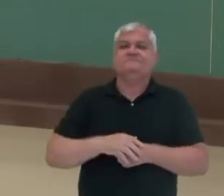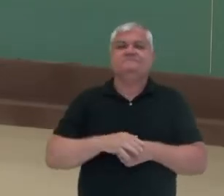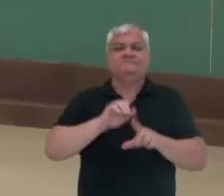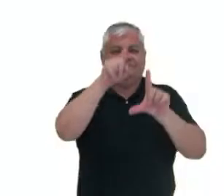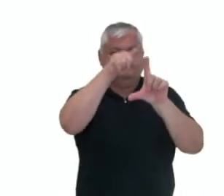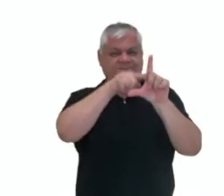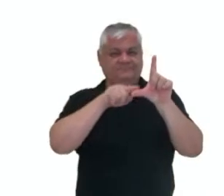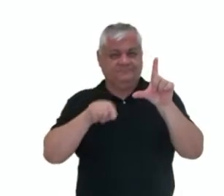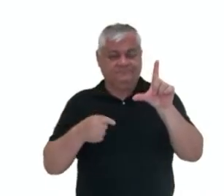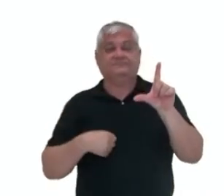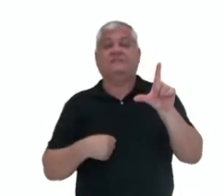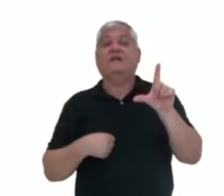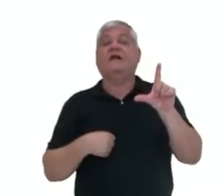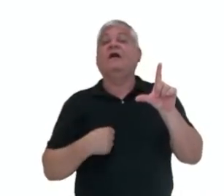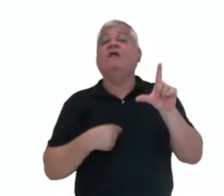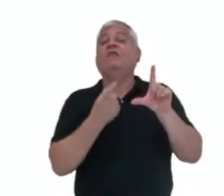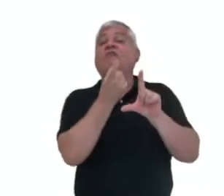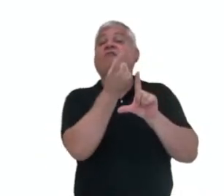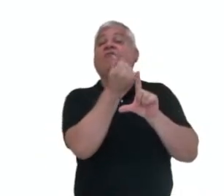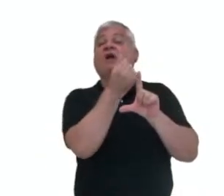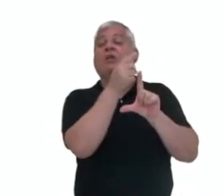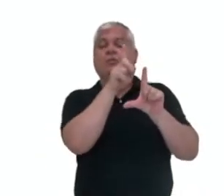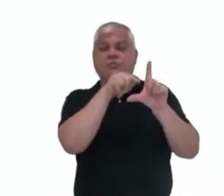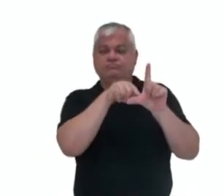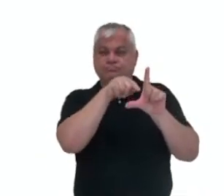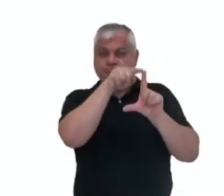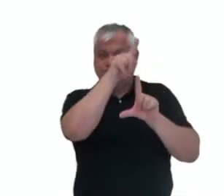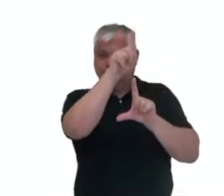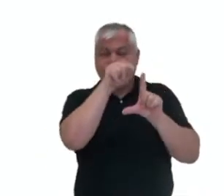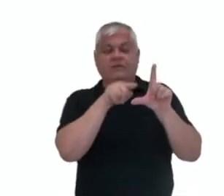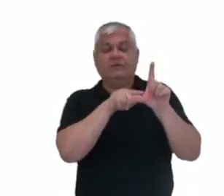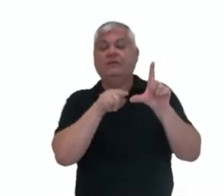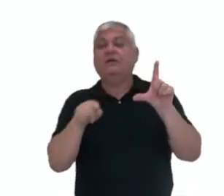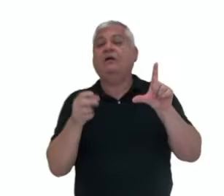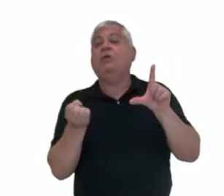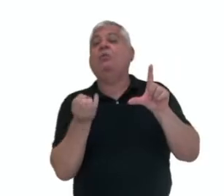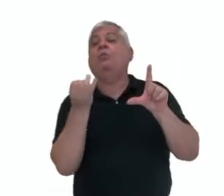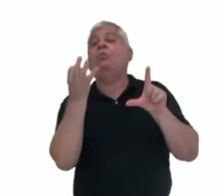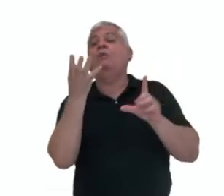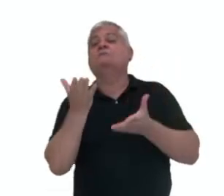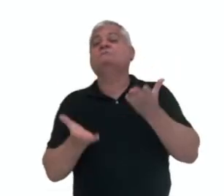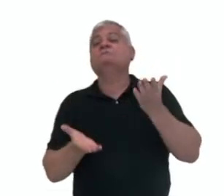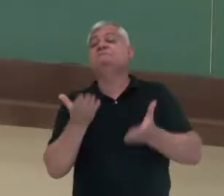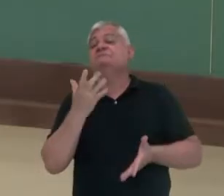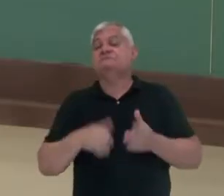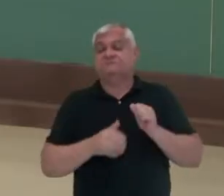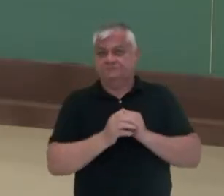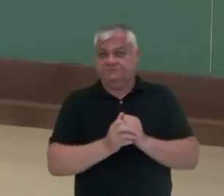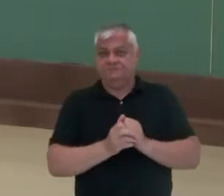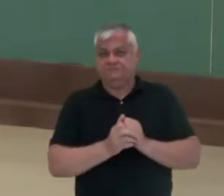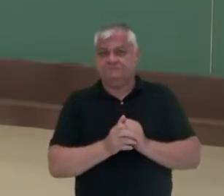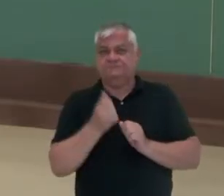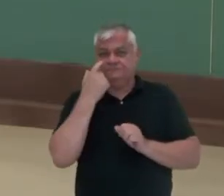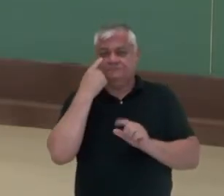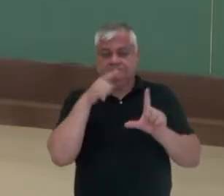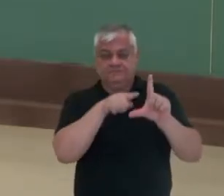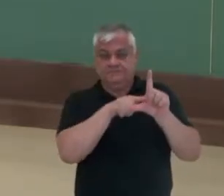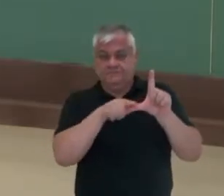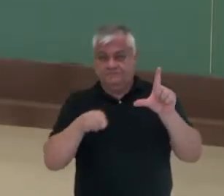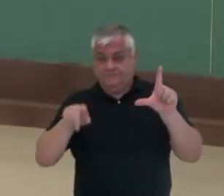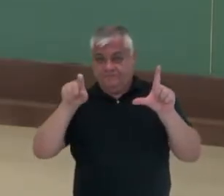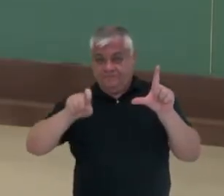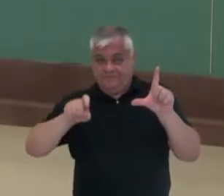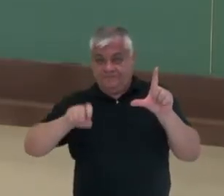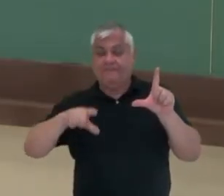preço a ser pago em reais de acordo com a quantidade em quilogramas de café. Então, no meu eixo das abscissas,